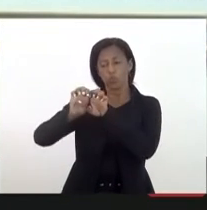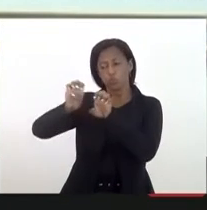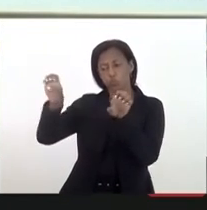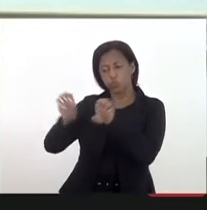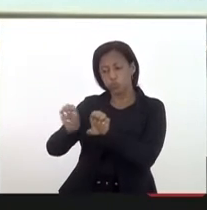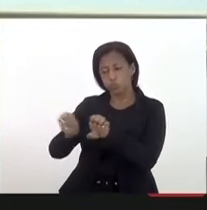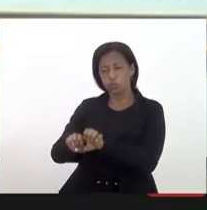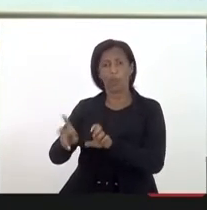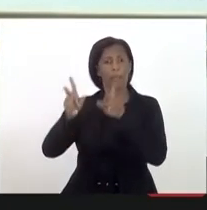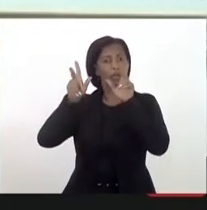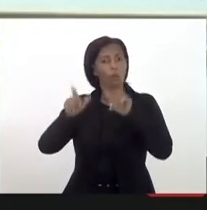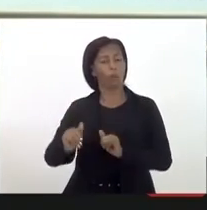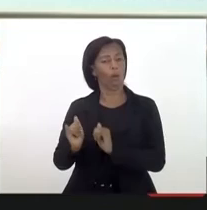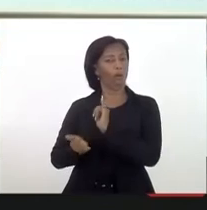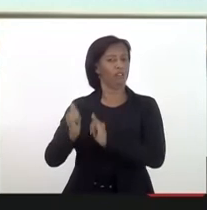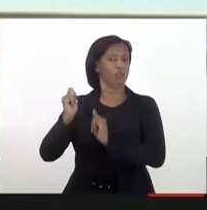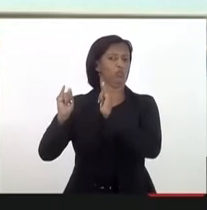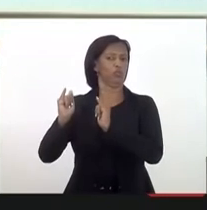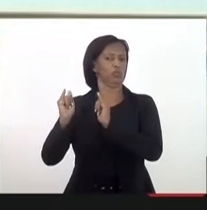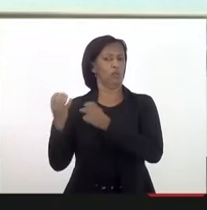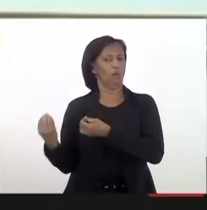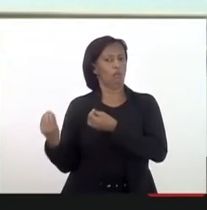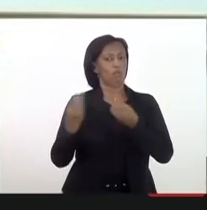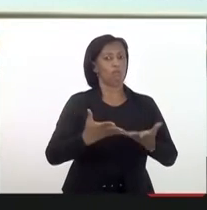é. Então, a gente tem que agregar valor ao Rio de Janeiro.